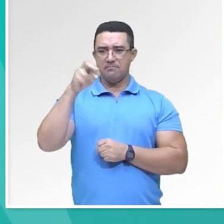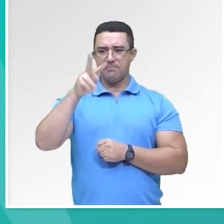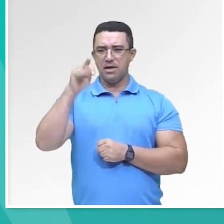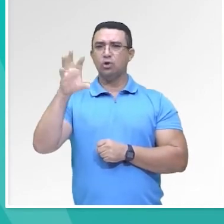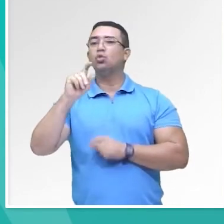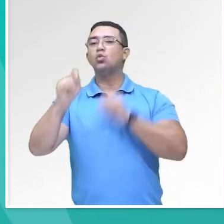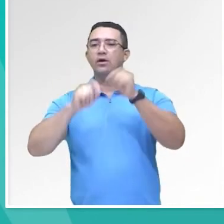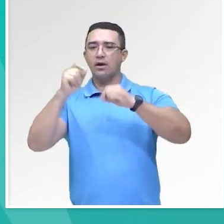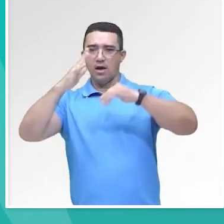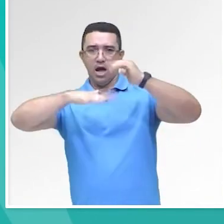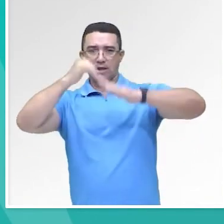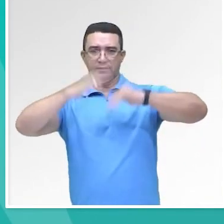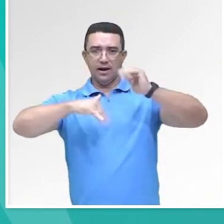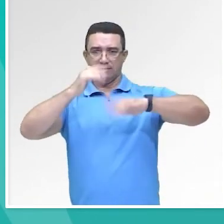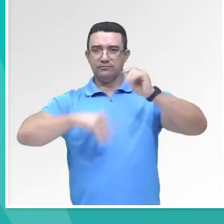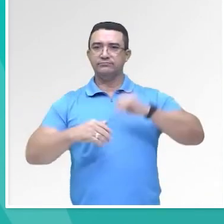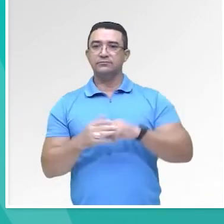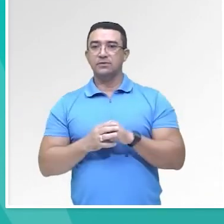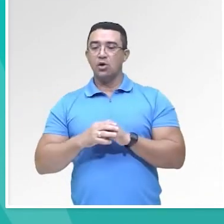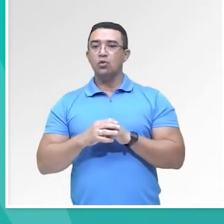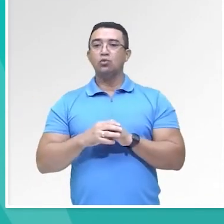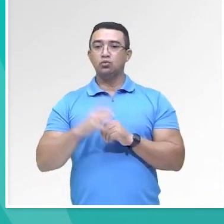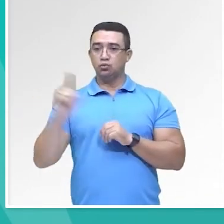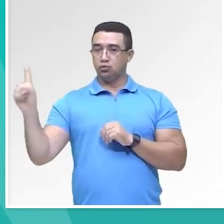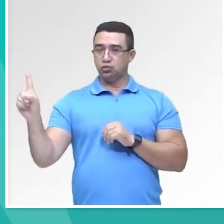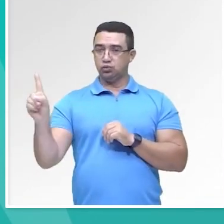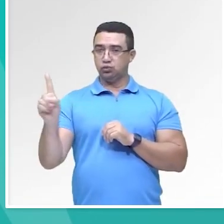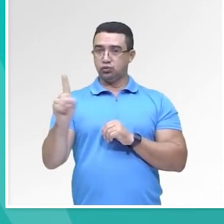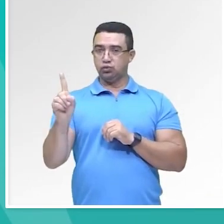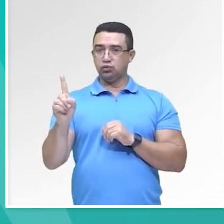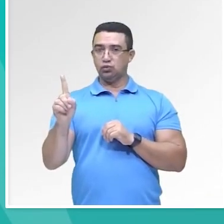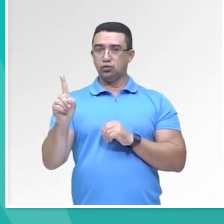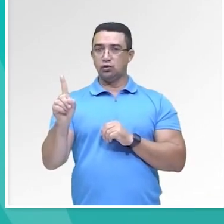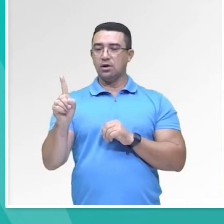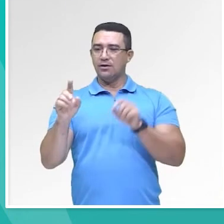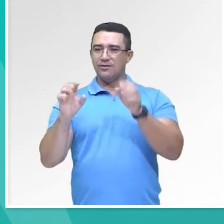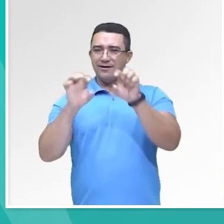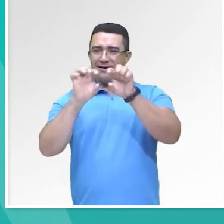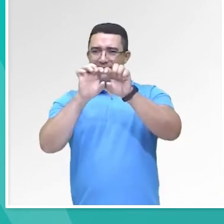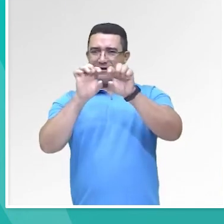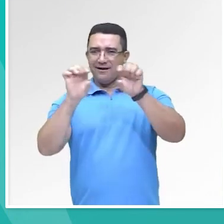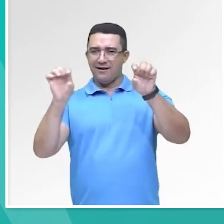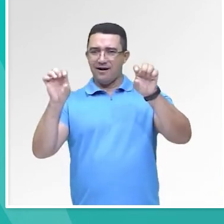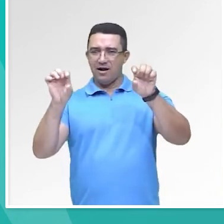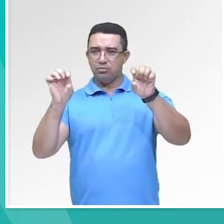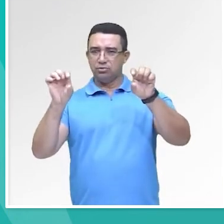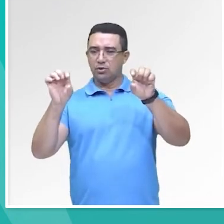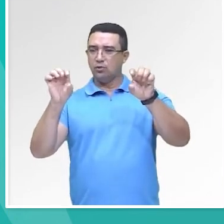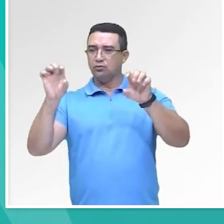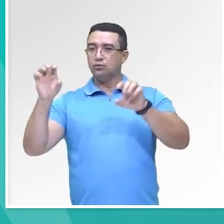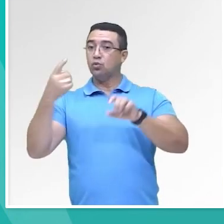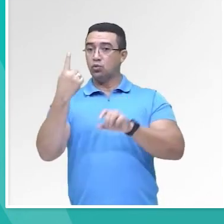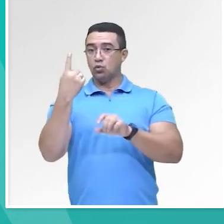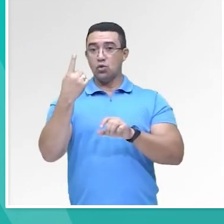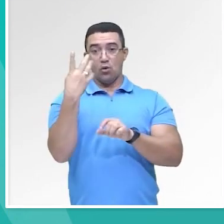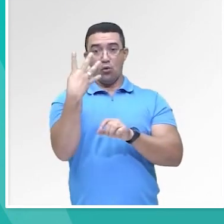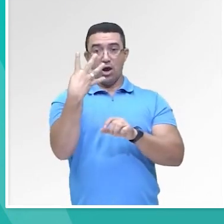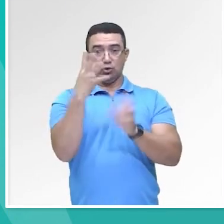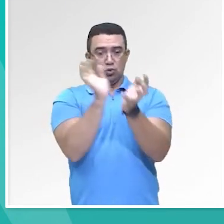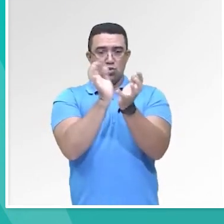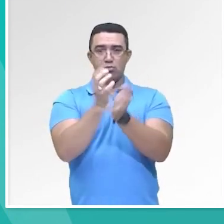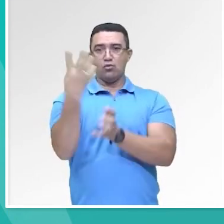terão que revezar. Mas revezar o quê? Vamos ver? Então, essa prova, ela conta com 4 atletas.